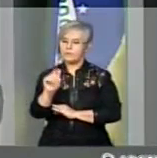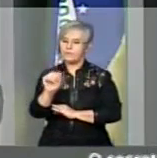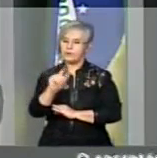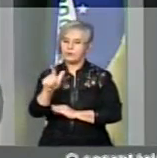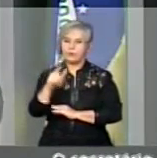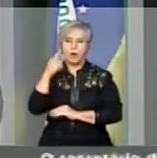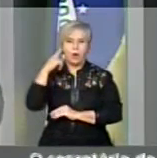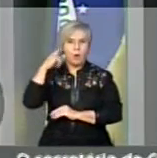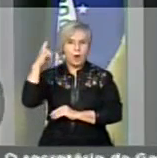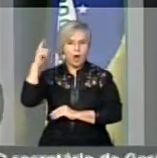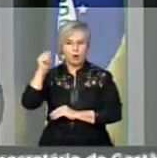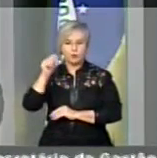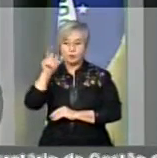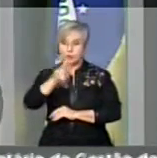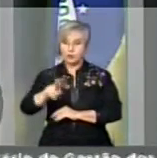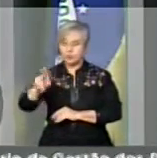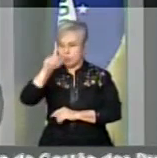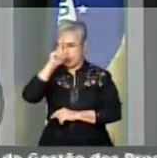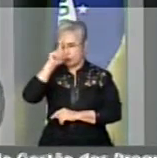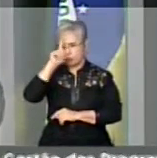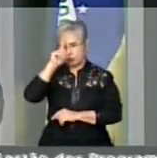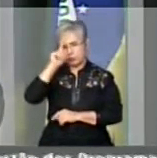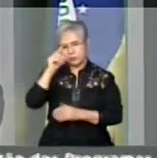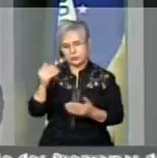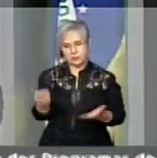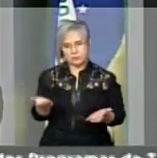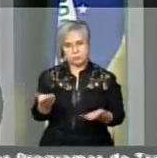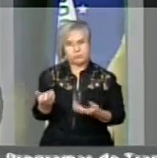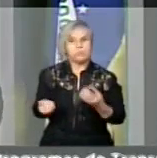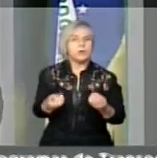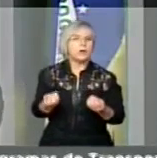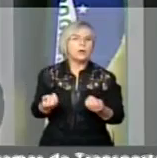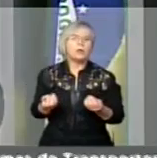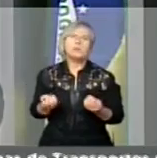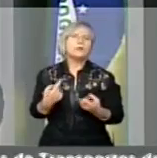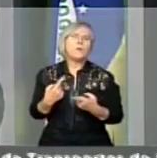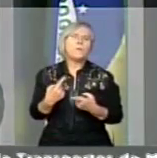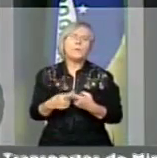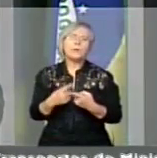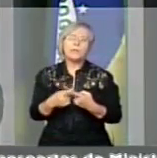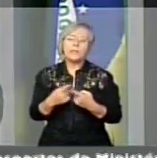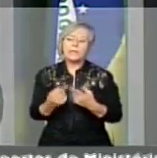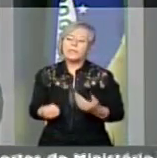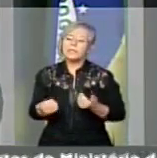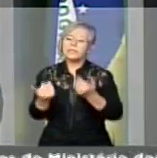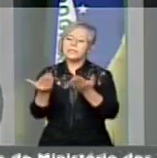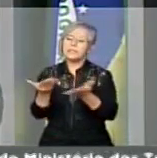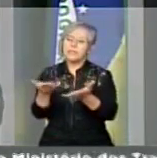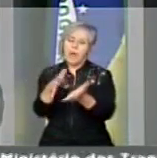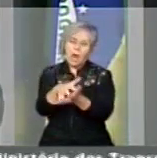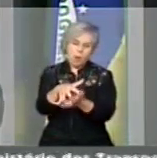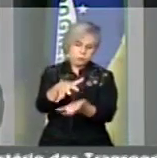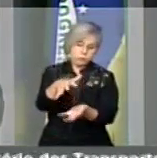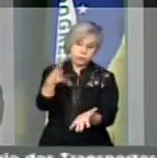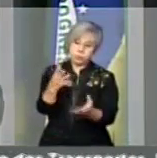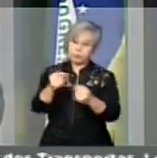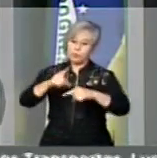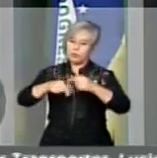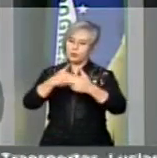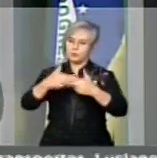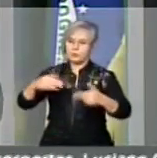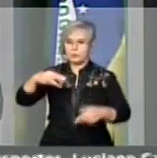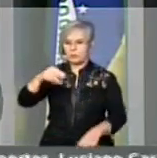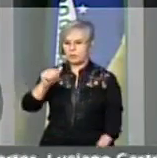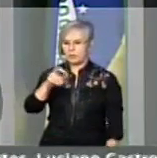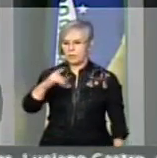em cada dia. Ora, então, qual seria a razão de se entregar um volume descomunal de material audiovisual